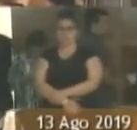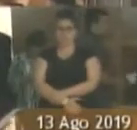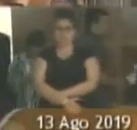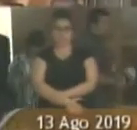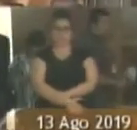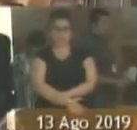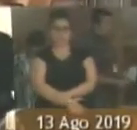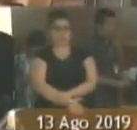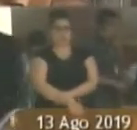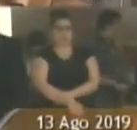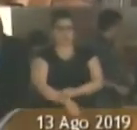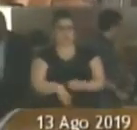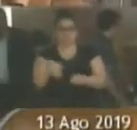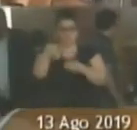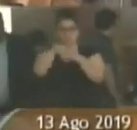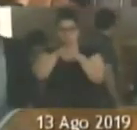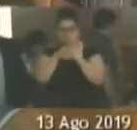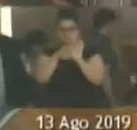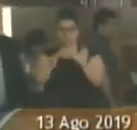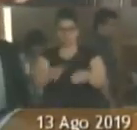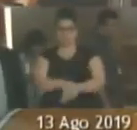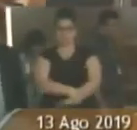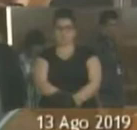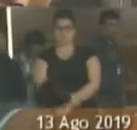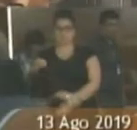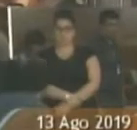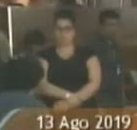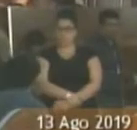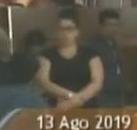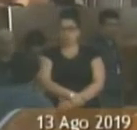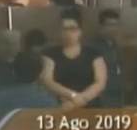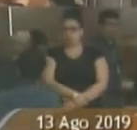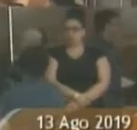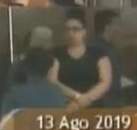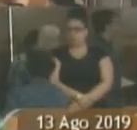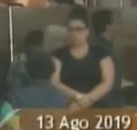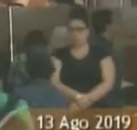Em discussão, não havendo oradores, votação aberta.